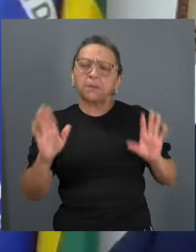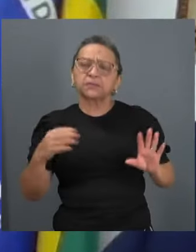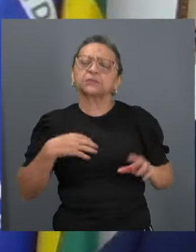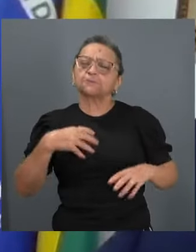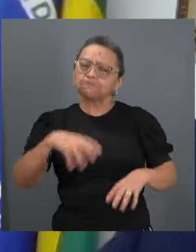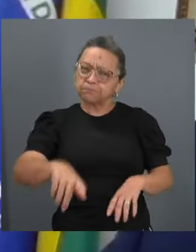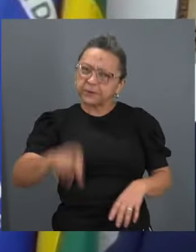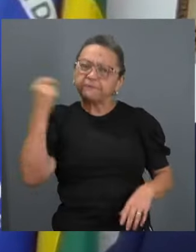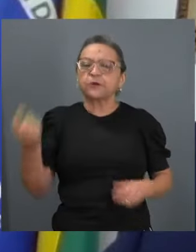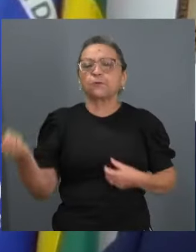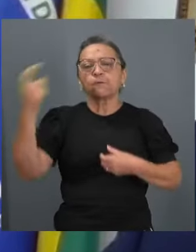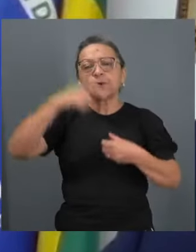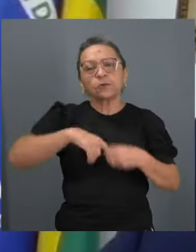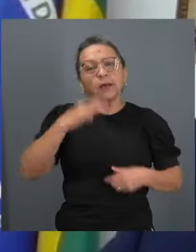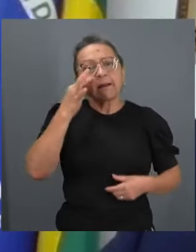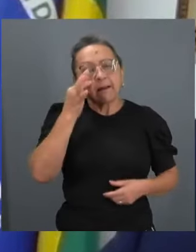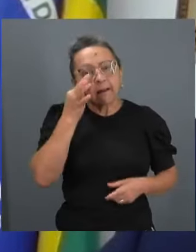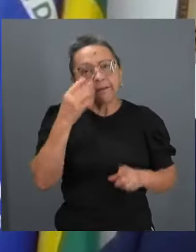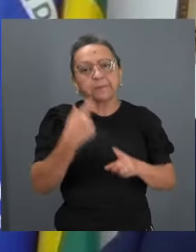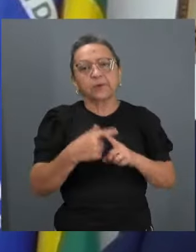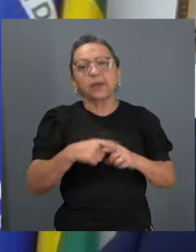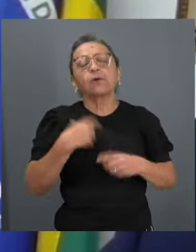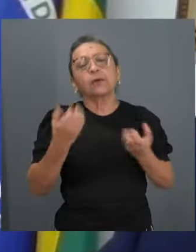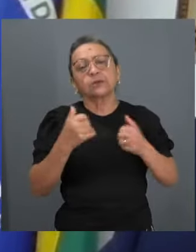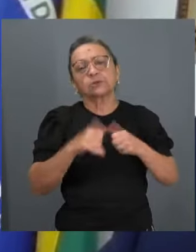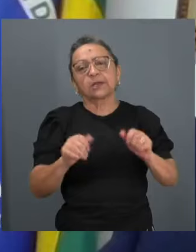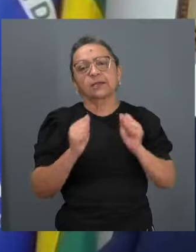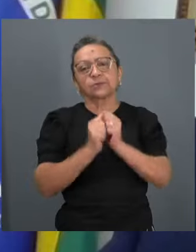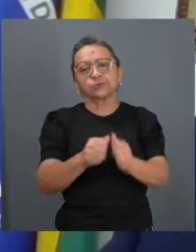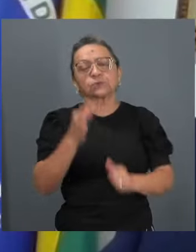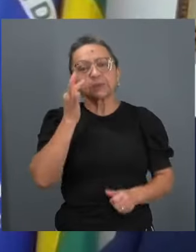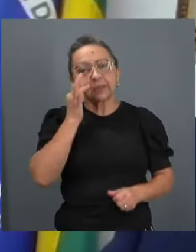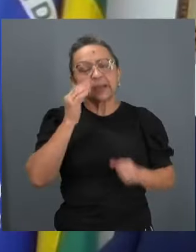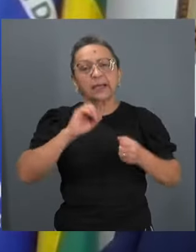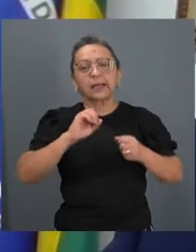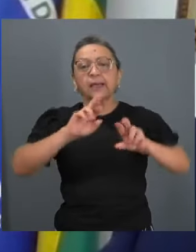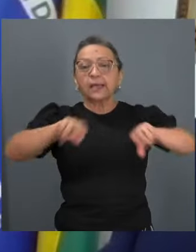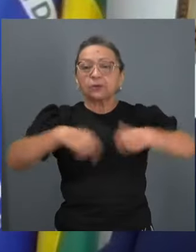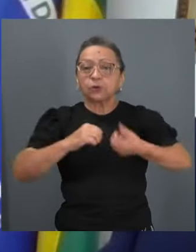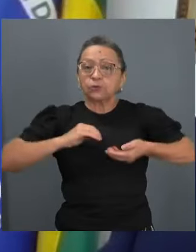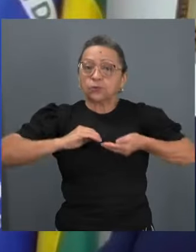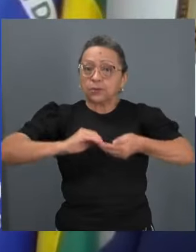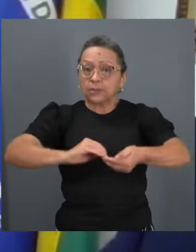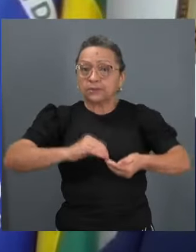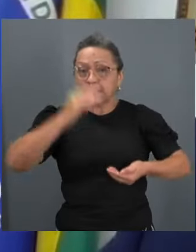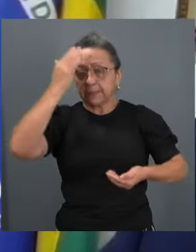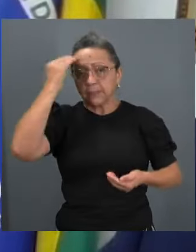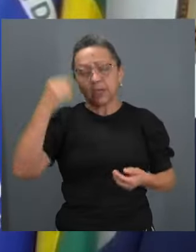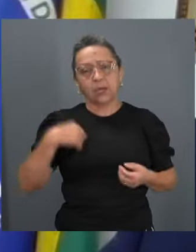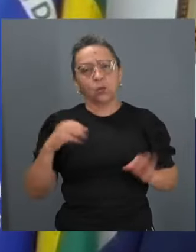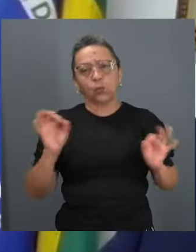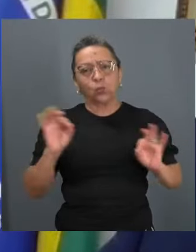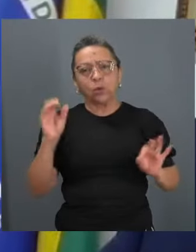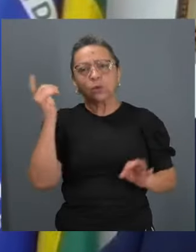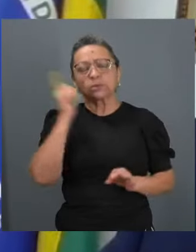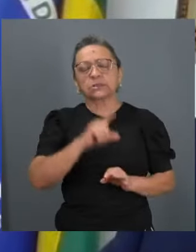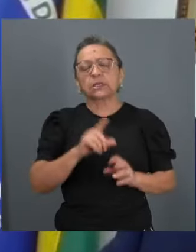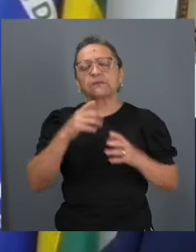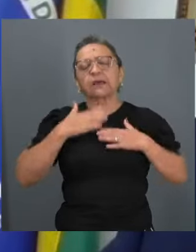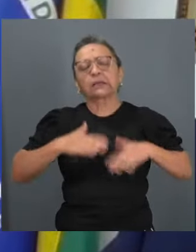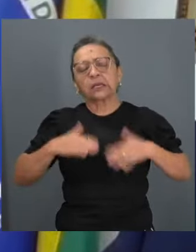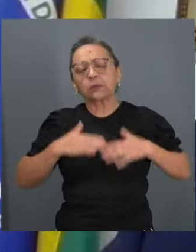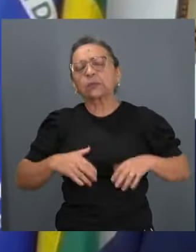voltar, até porque eu quero estar presente na sessão do Congresso amanhã. Não iria conseguir colocar a minha cabeça